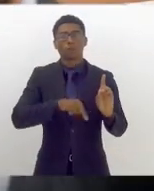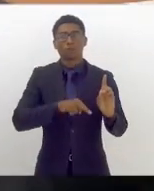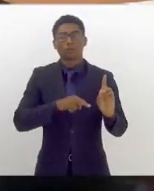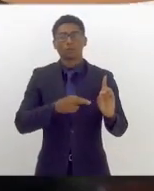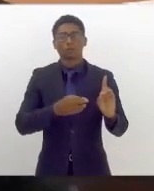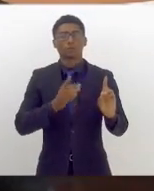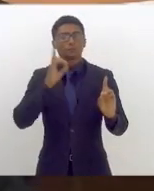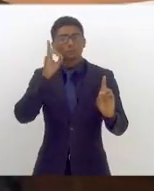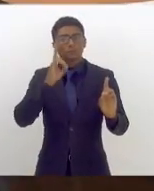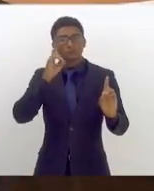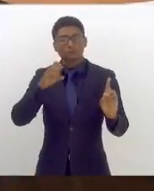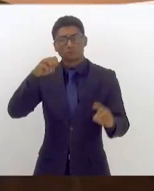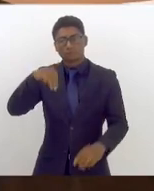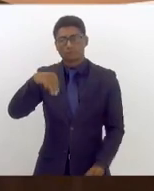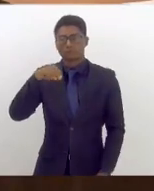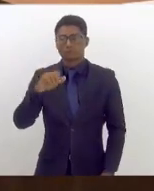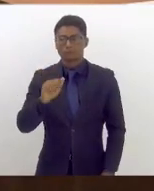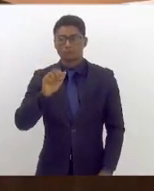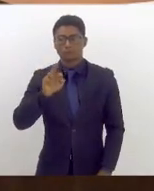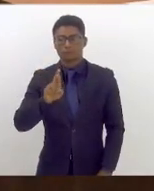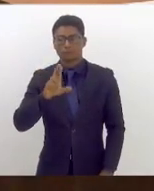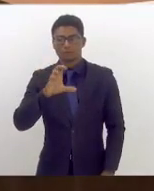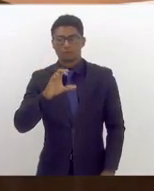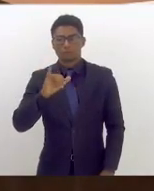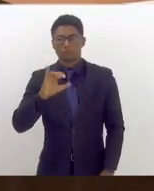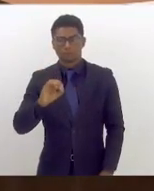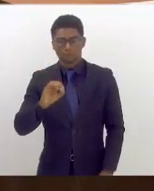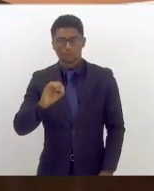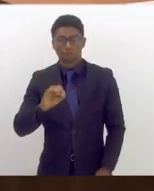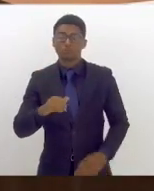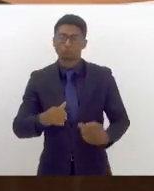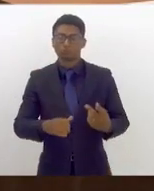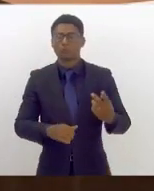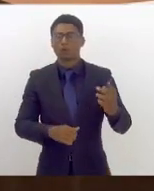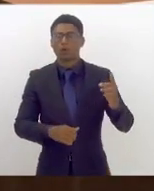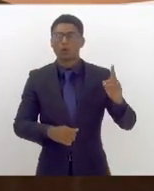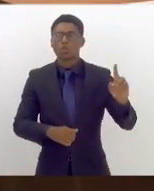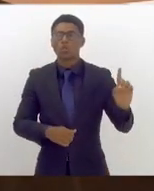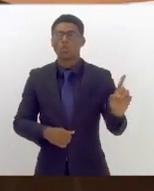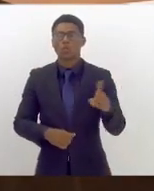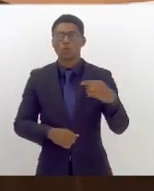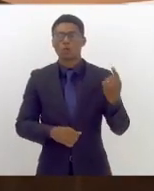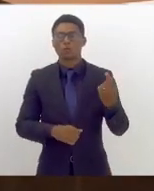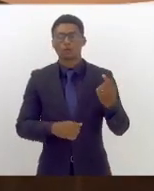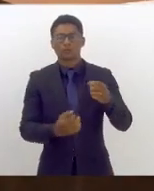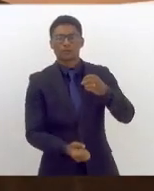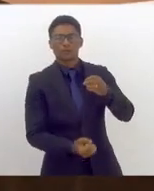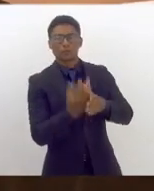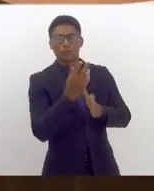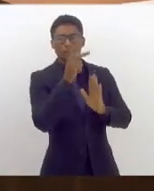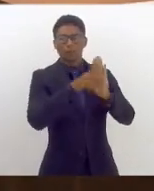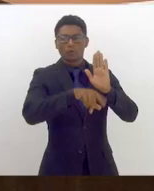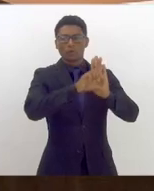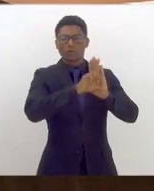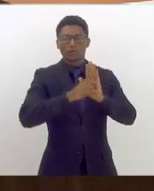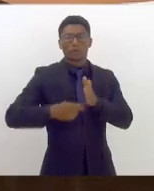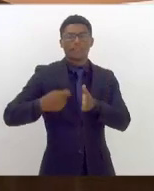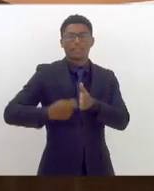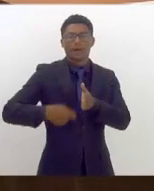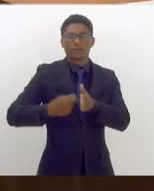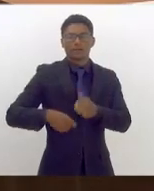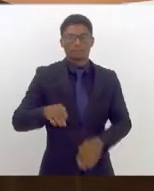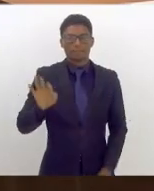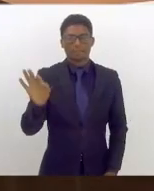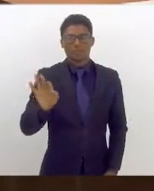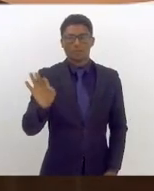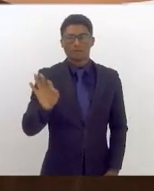Márcio Pacheco nós fizemos o projeto da taxa de fiscalização deputada